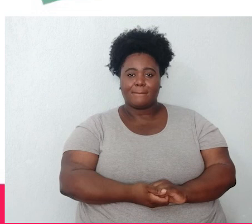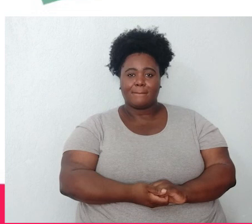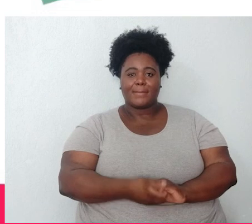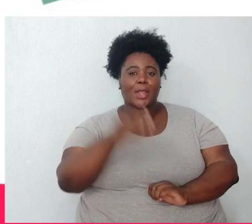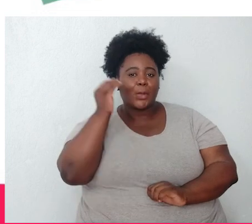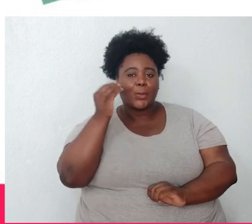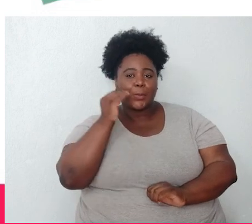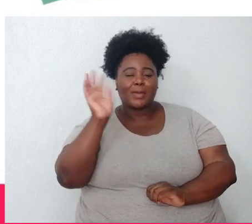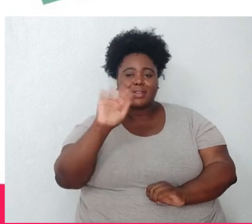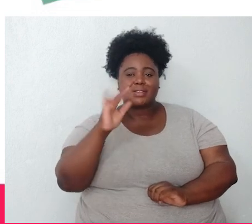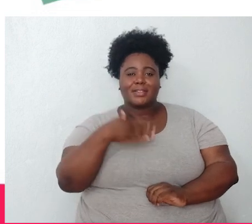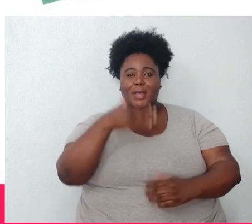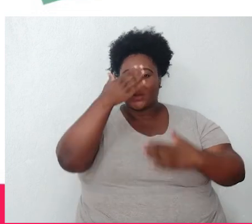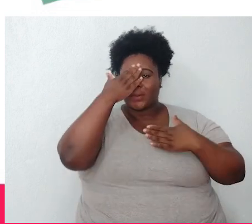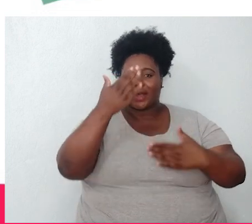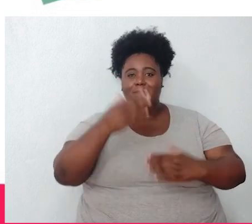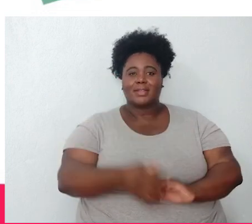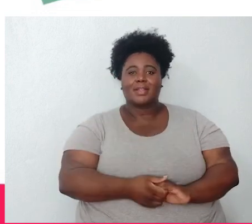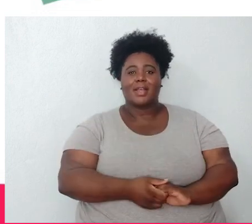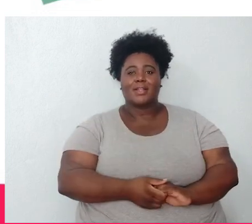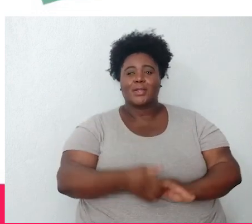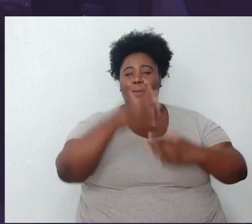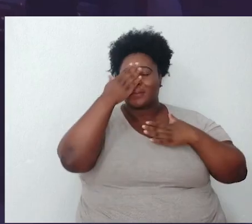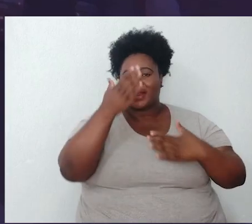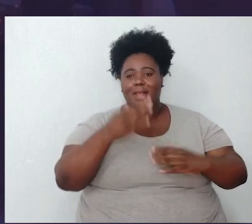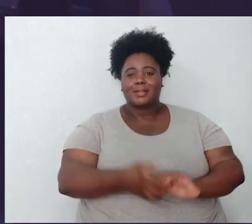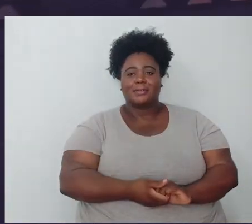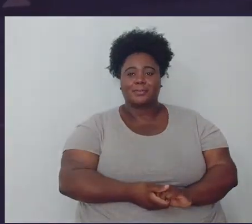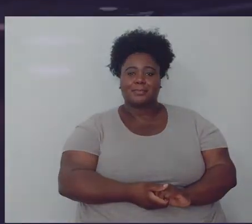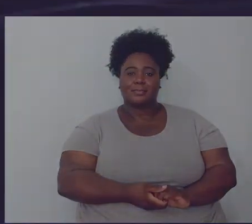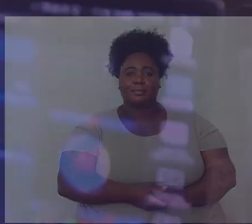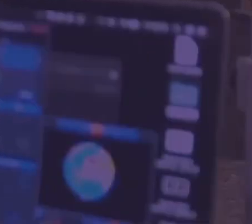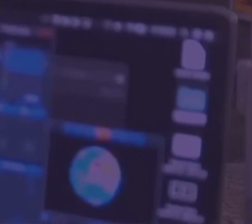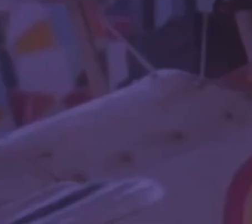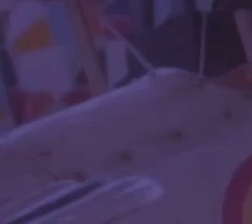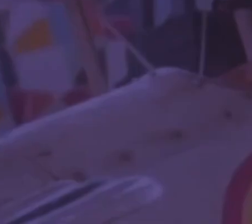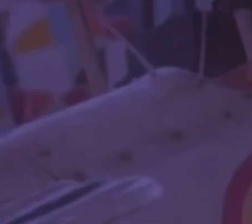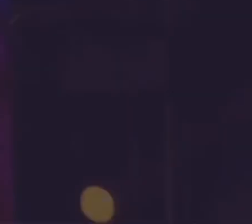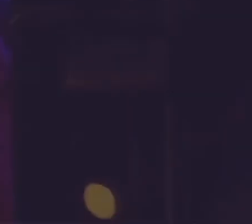Viu? Um beijo, gente. Eu que agradeço. Gente, muito obrigada, viu? Arrasou.